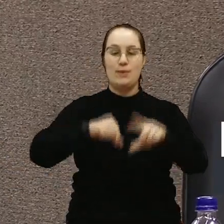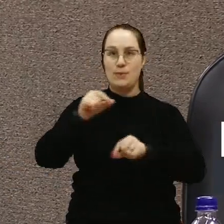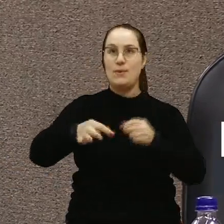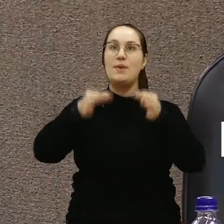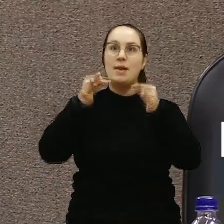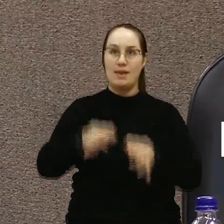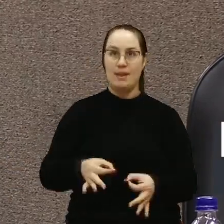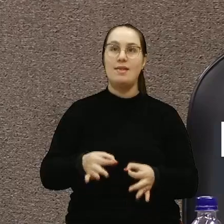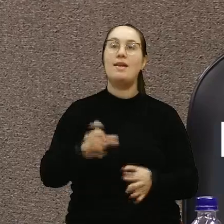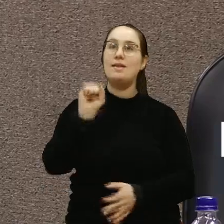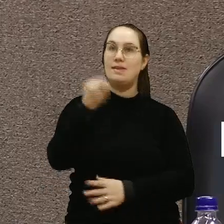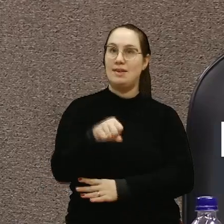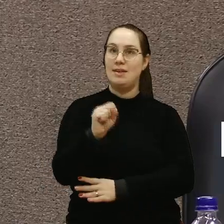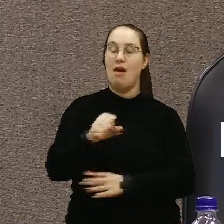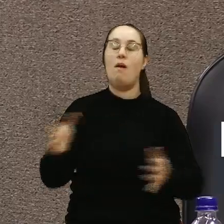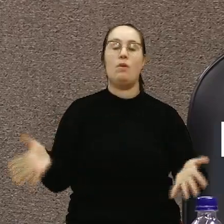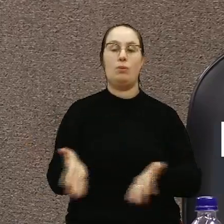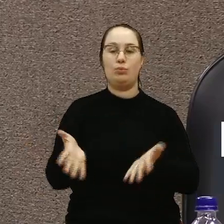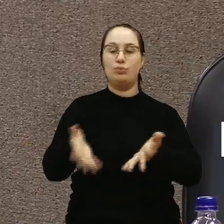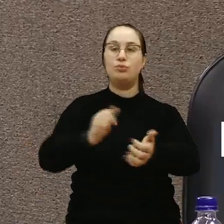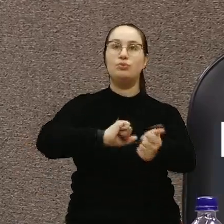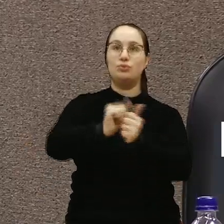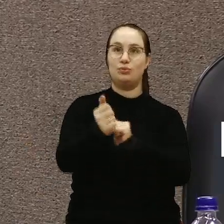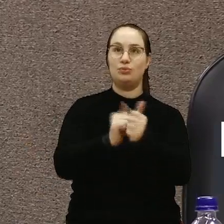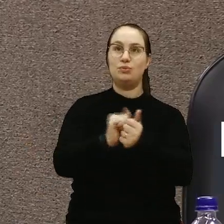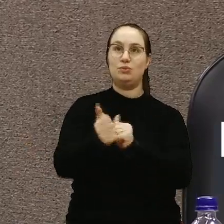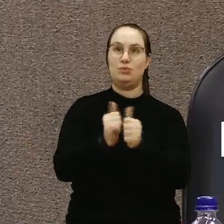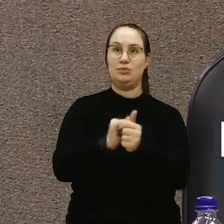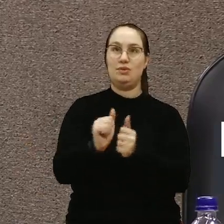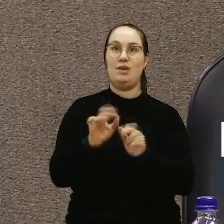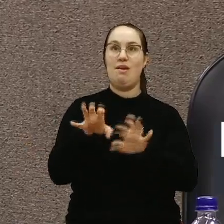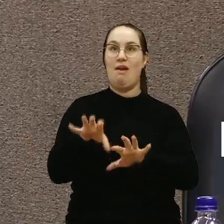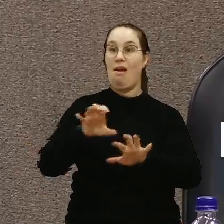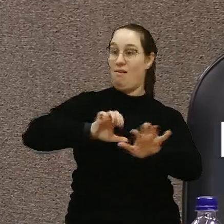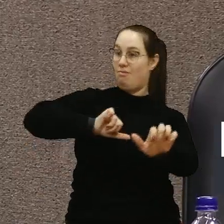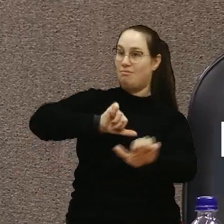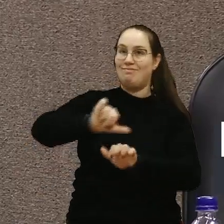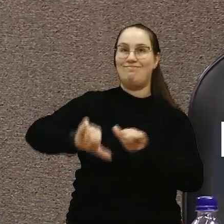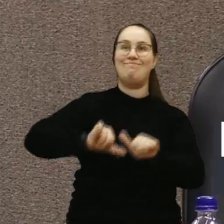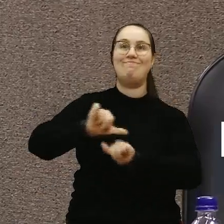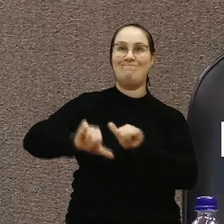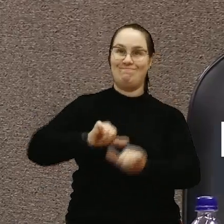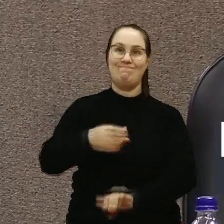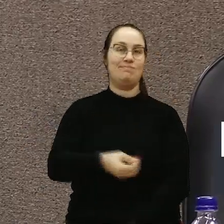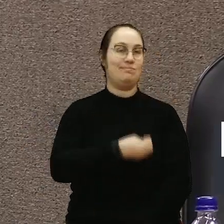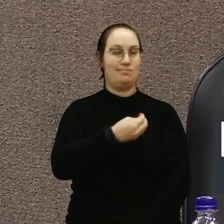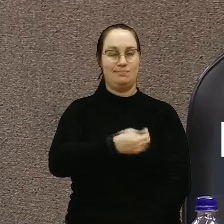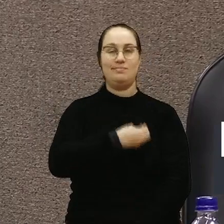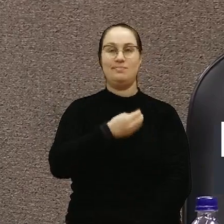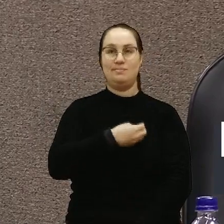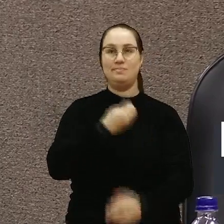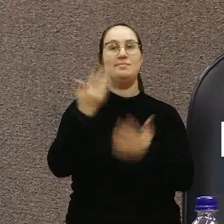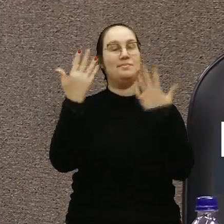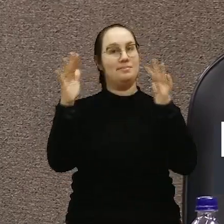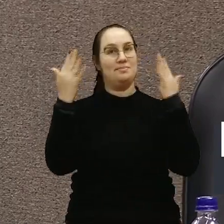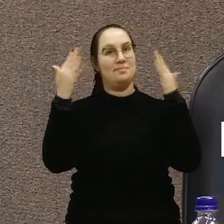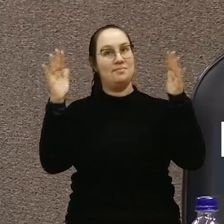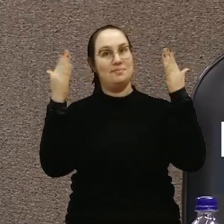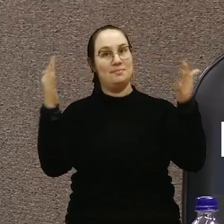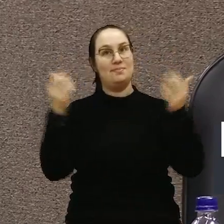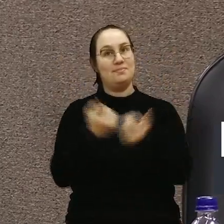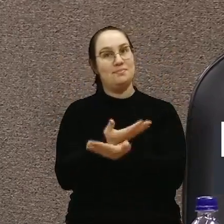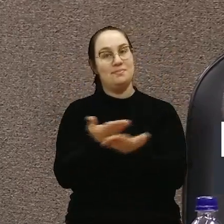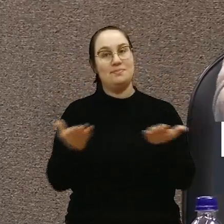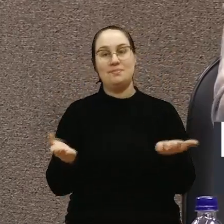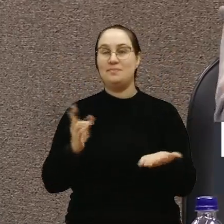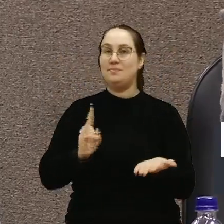é a saída, o incentivo ao esporte é o que transforma efetivamente vidas, então parabéns a você